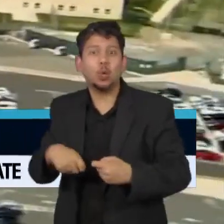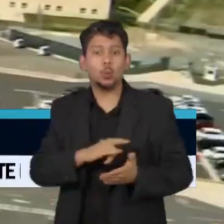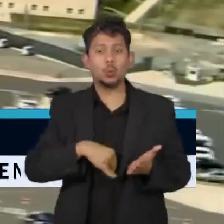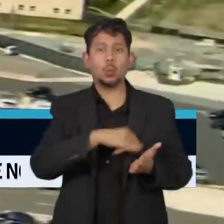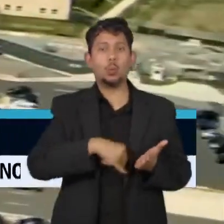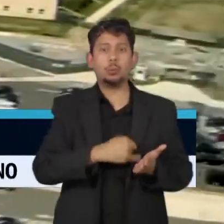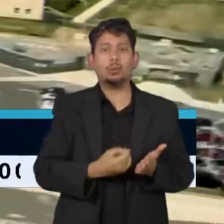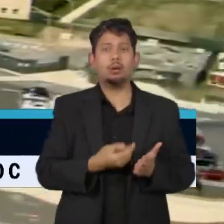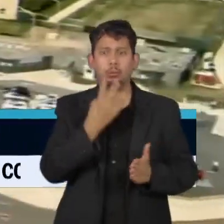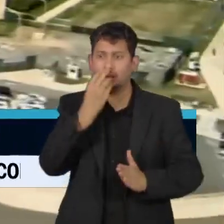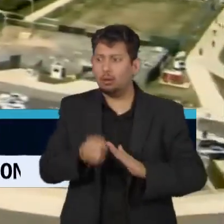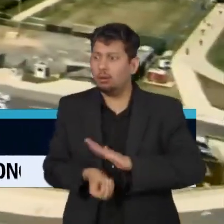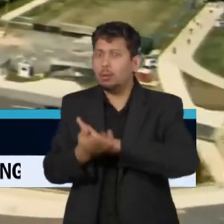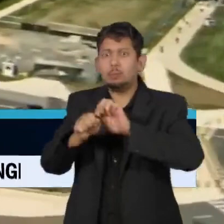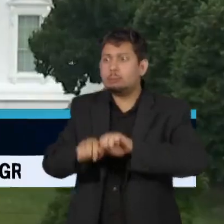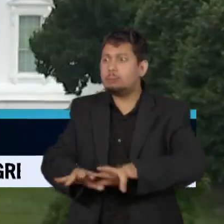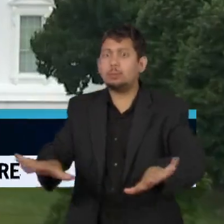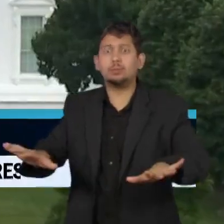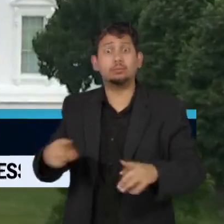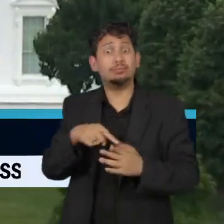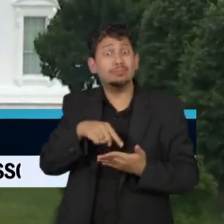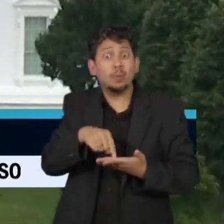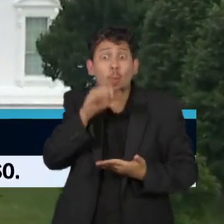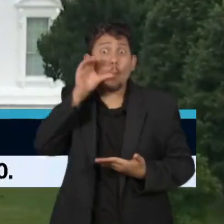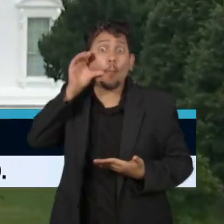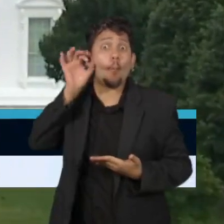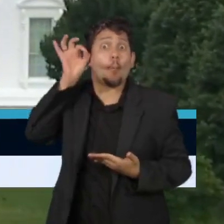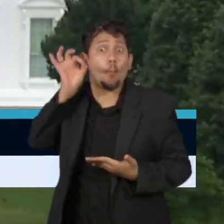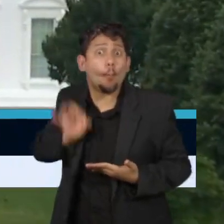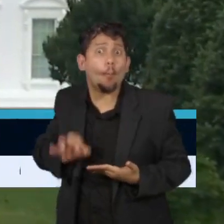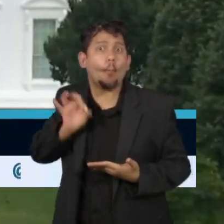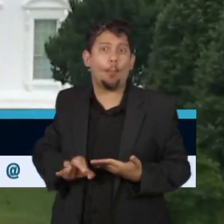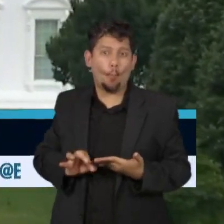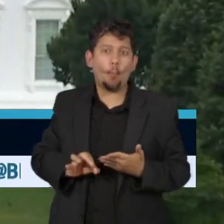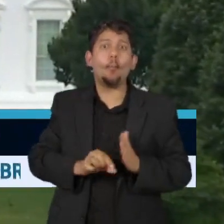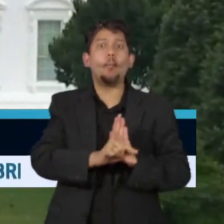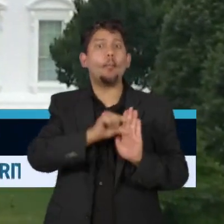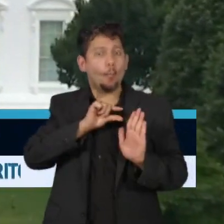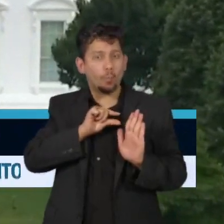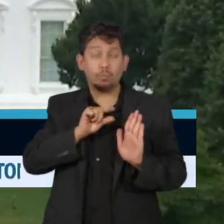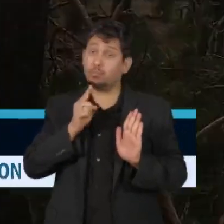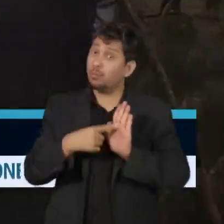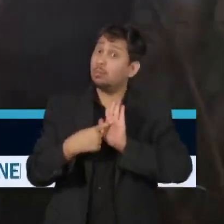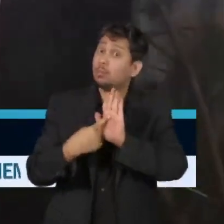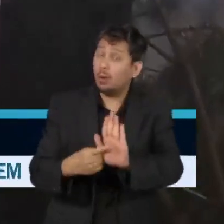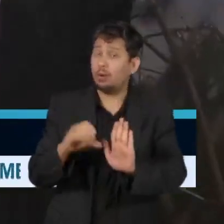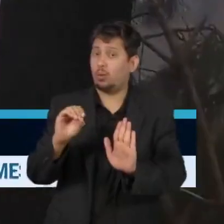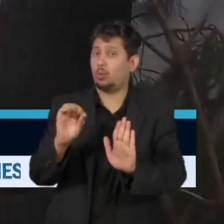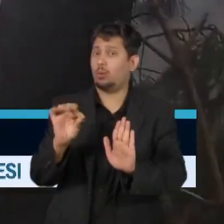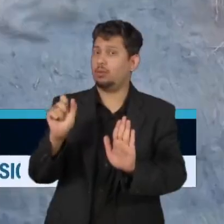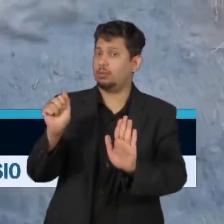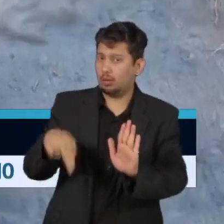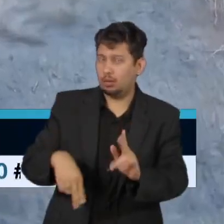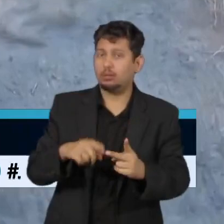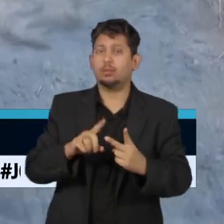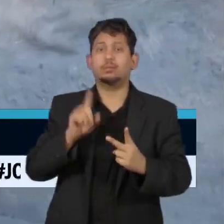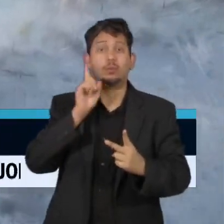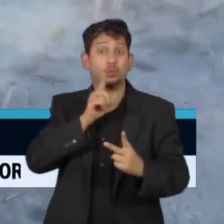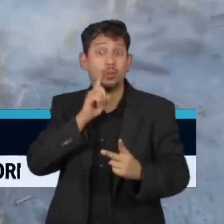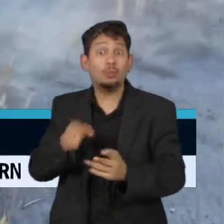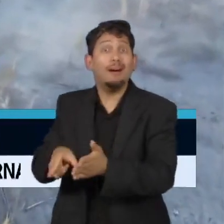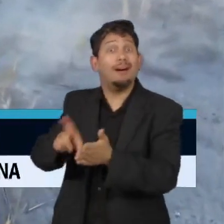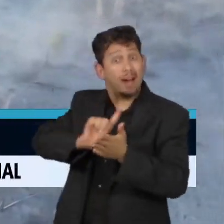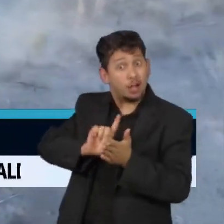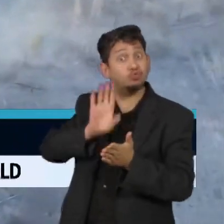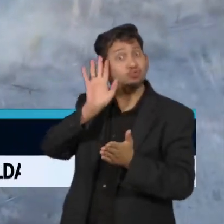documentos classificados como Ultra secretos teriam detalhes de planos dos Estados Unidos e daltã para ajudar o crânio antes de